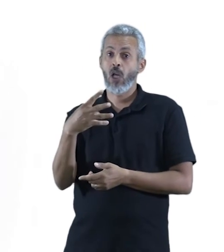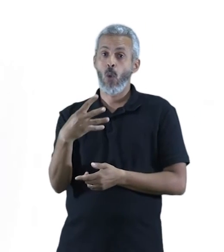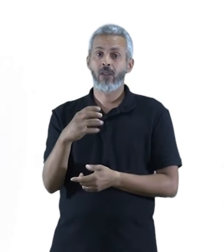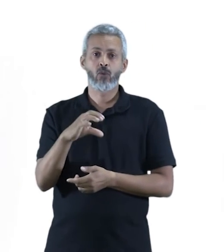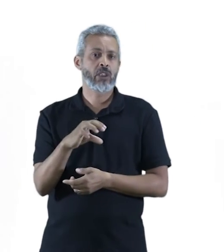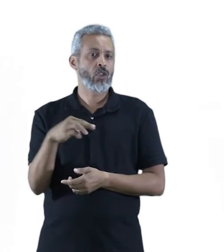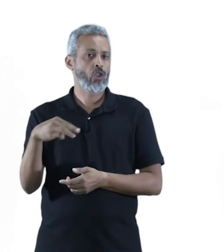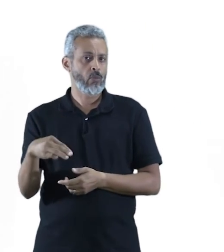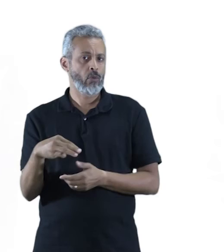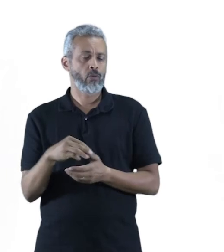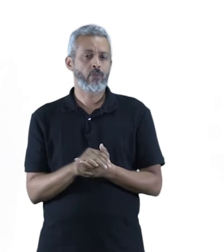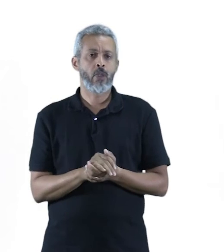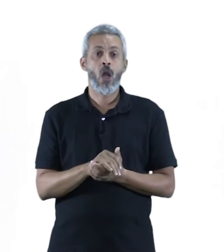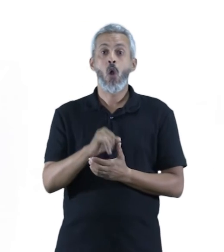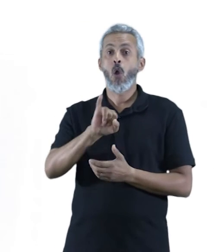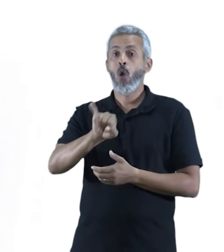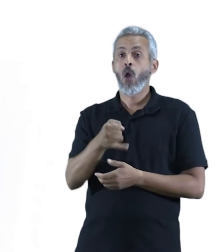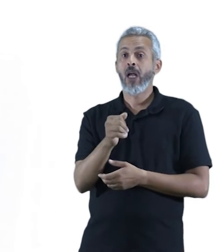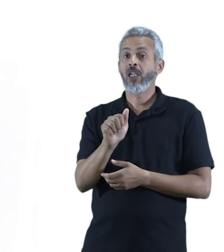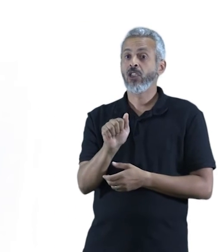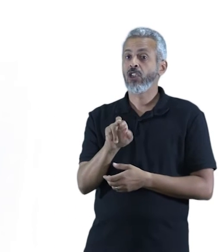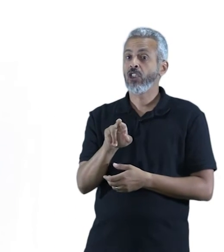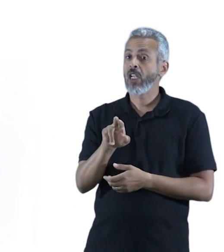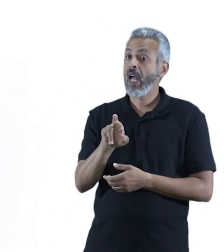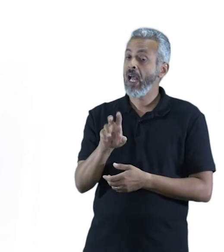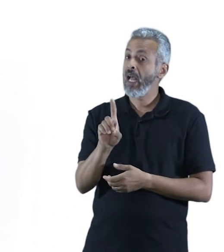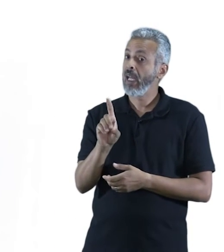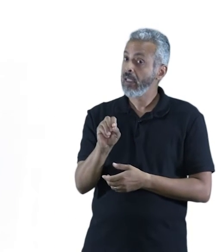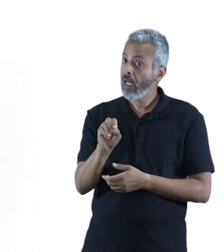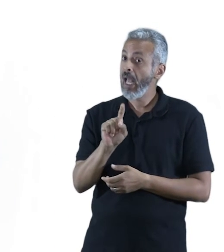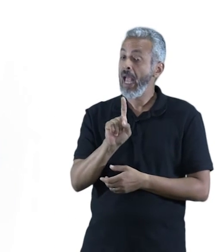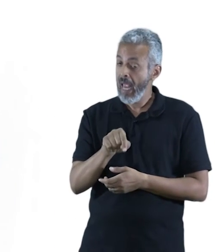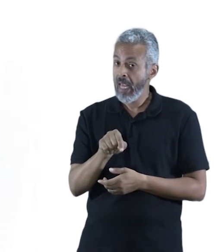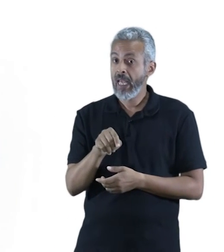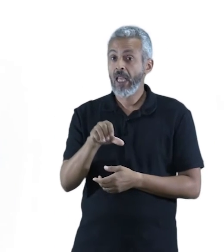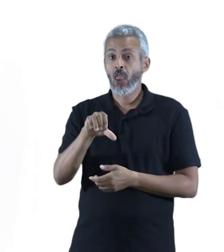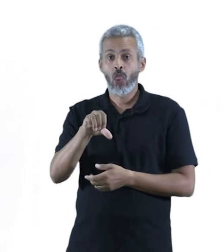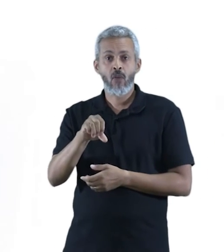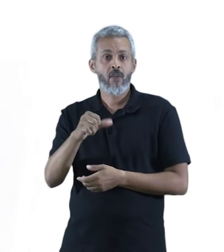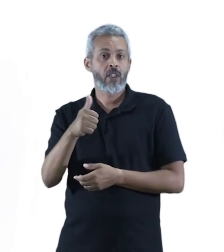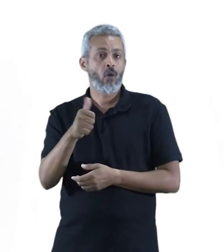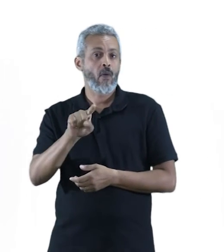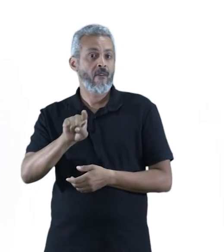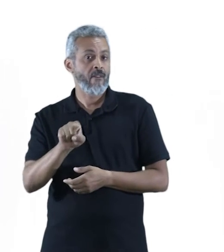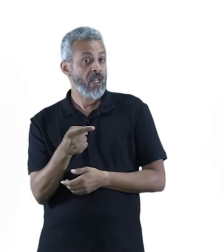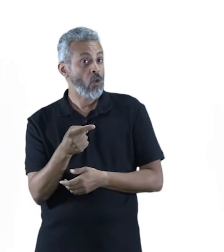2,54 centímetros. Uma jarda corresponde a